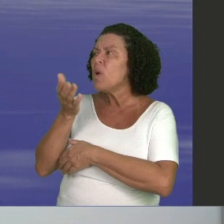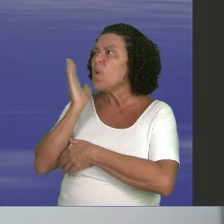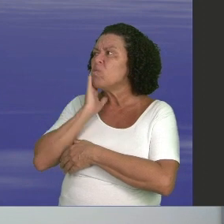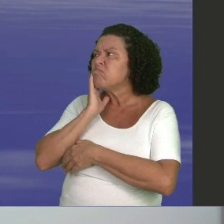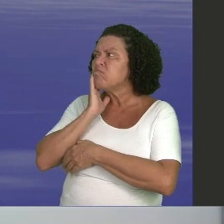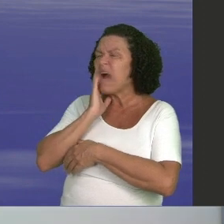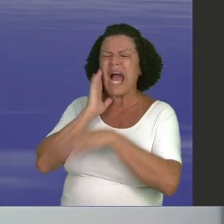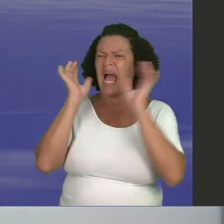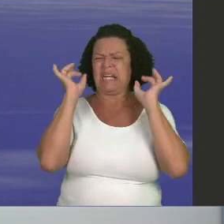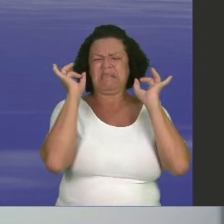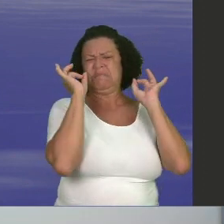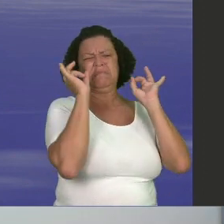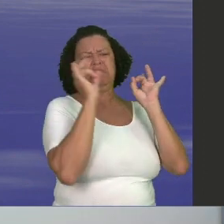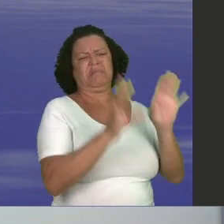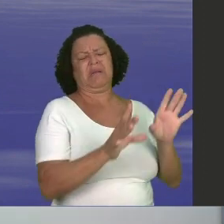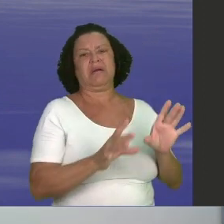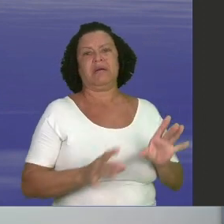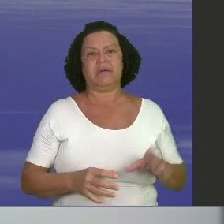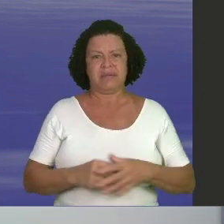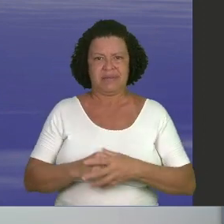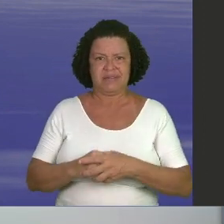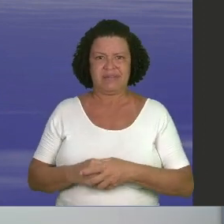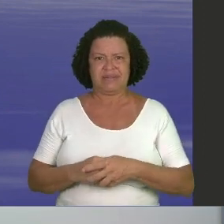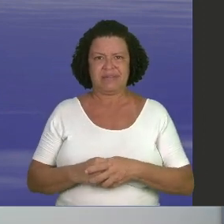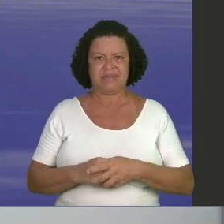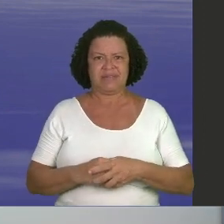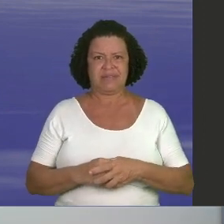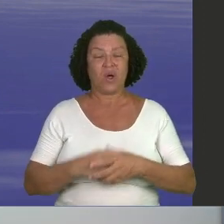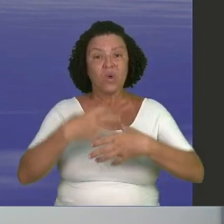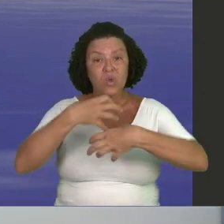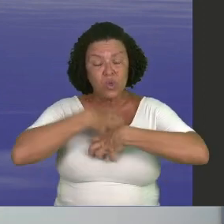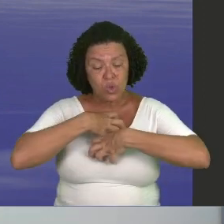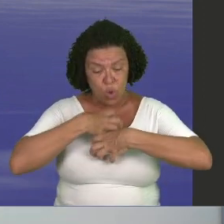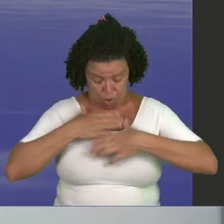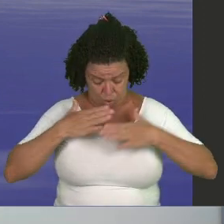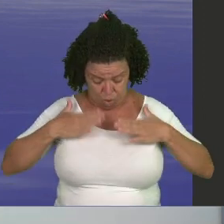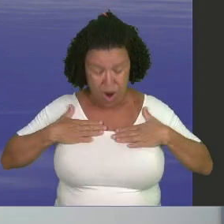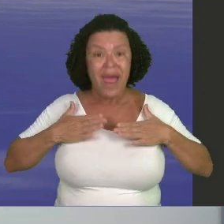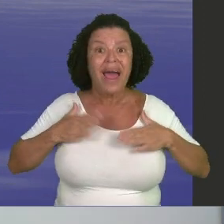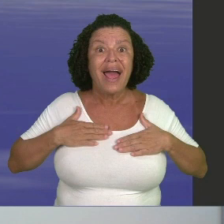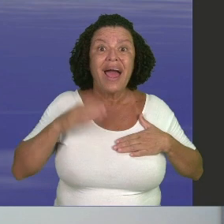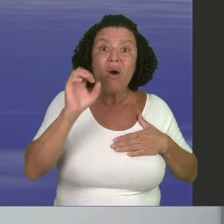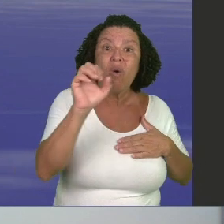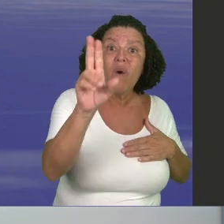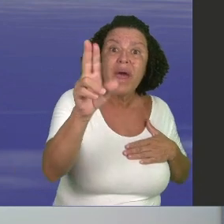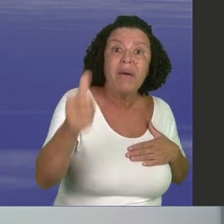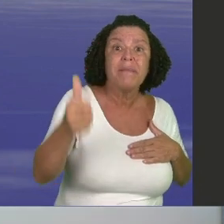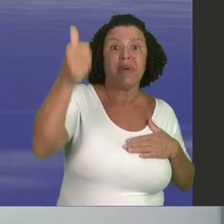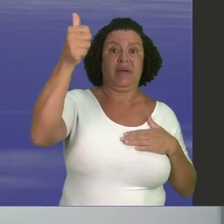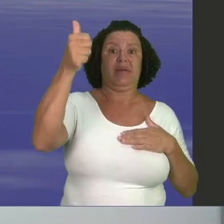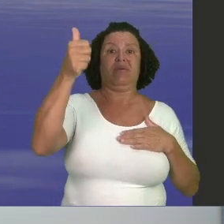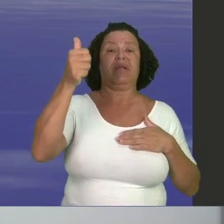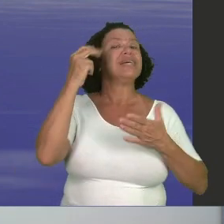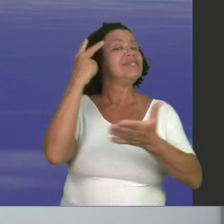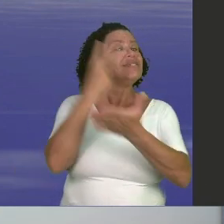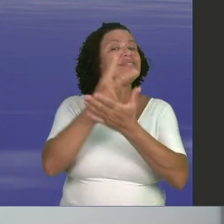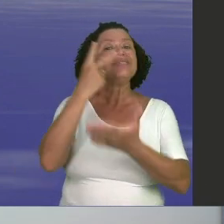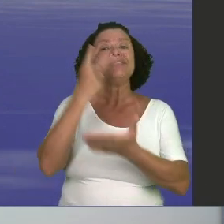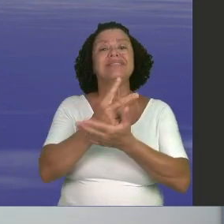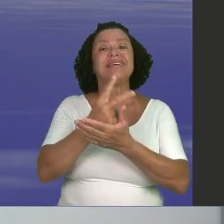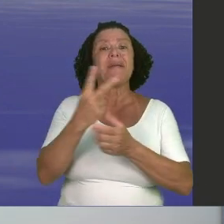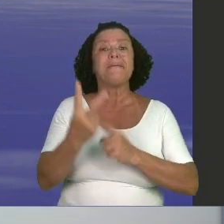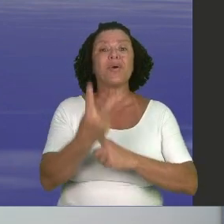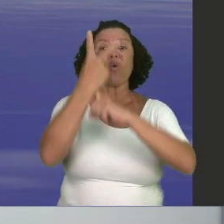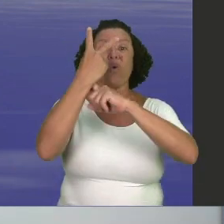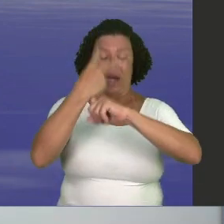o problema está conosco. Conosco nós temos que nos melhorar e temos que buscar o melhor dentro de nós